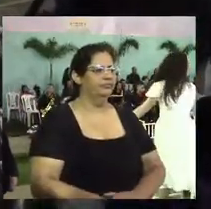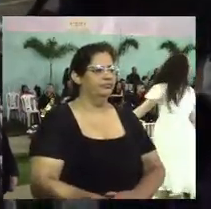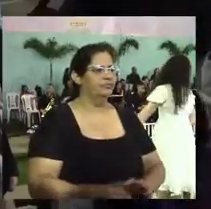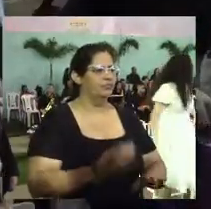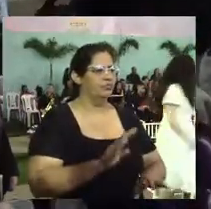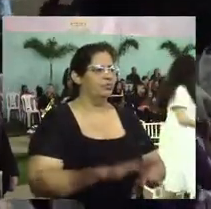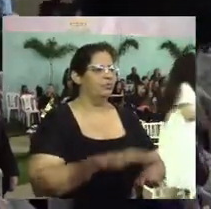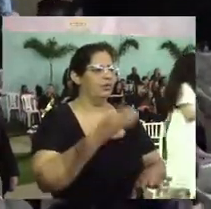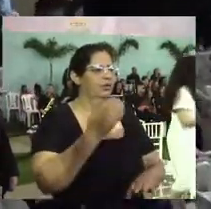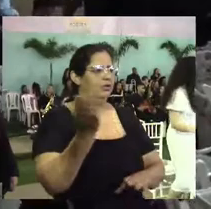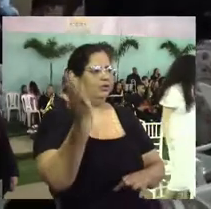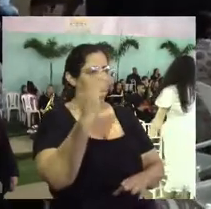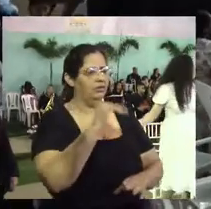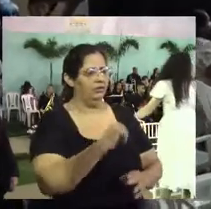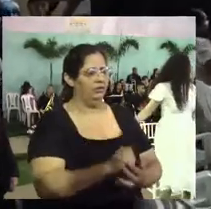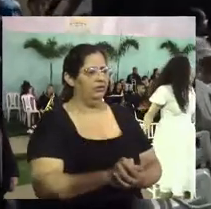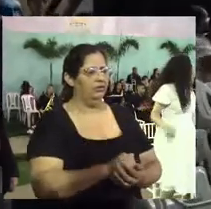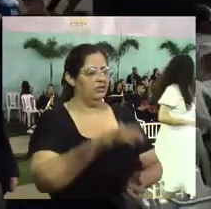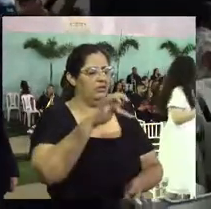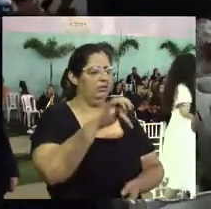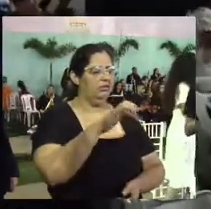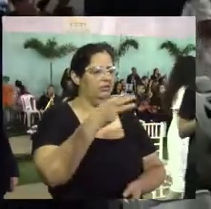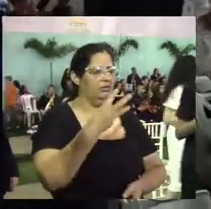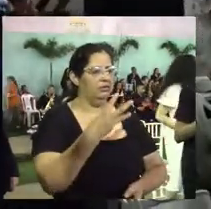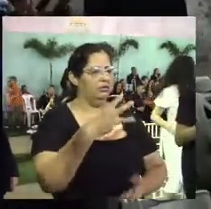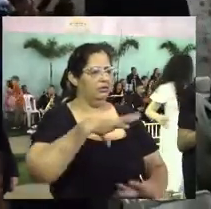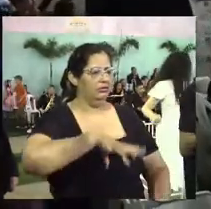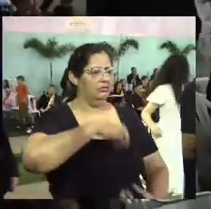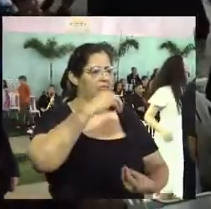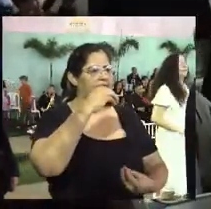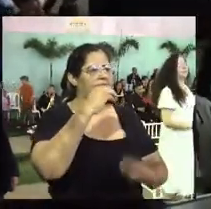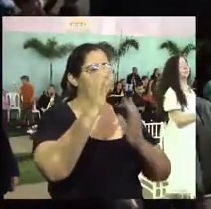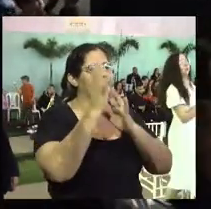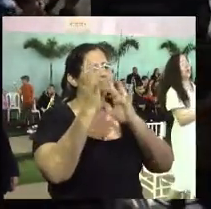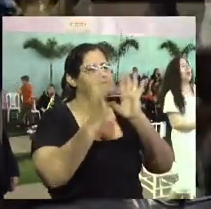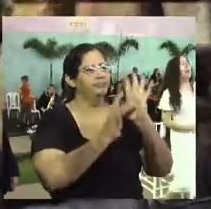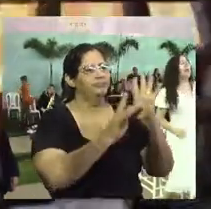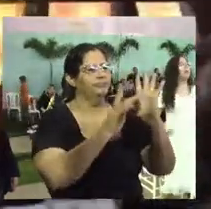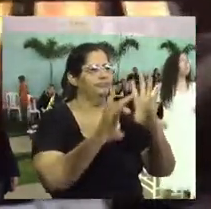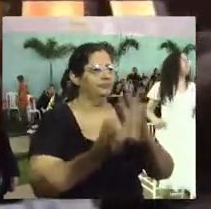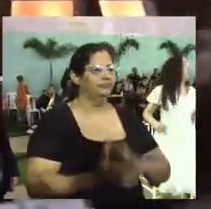arrebatamento é uma realidade para Jesus Cristo